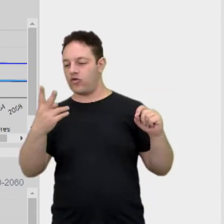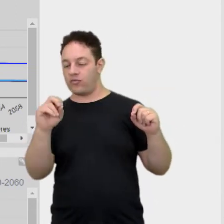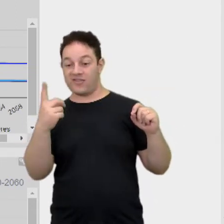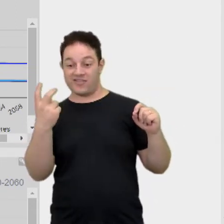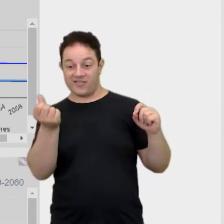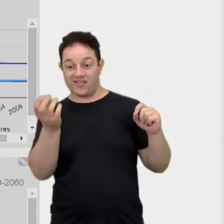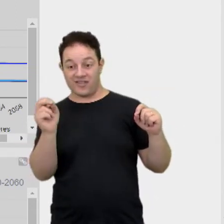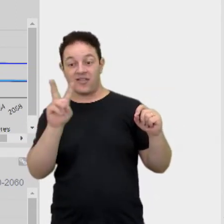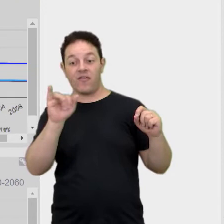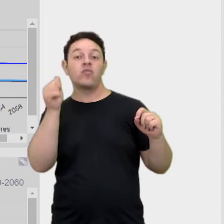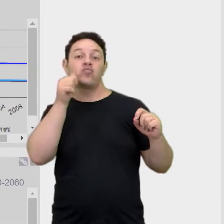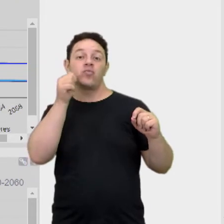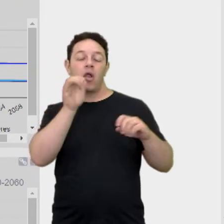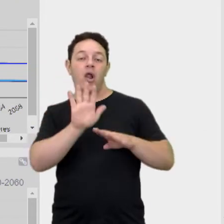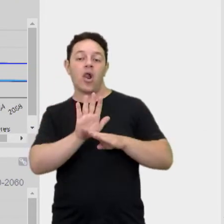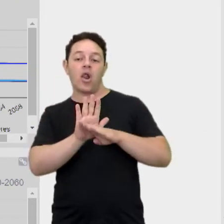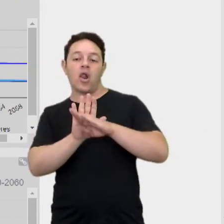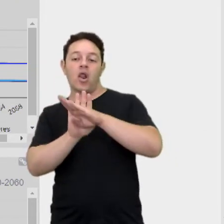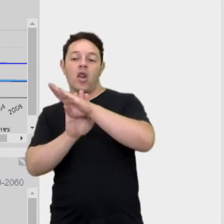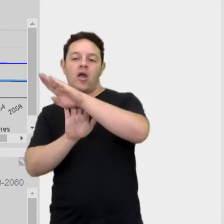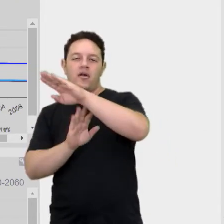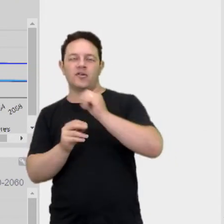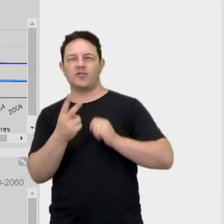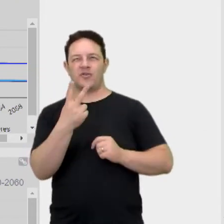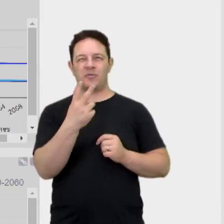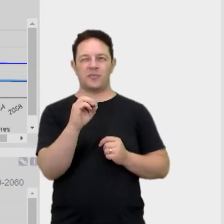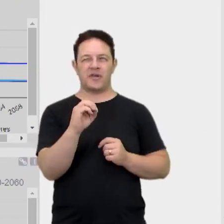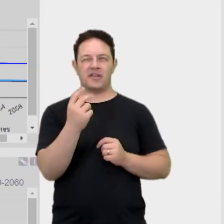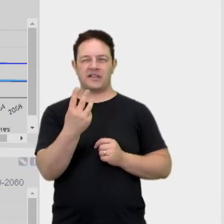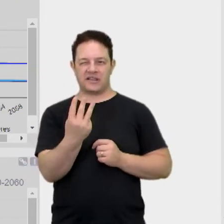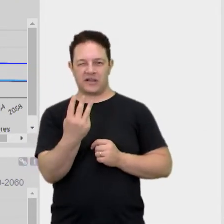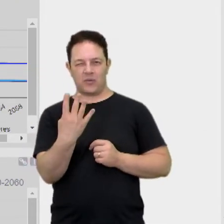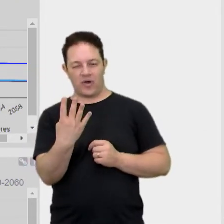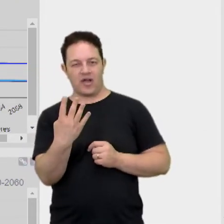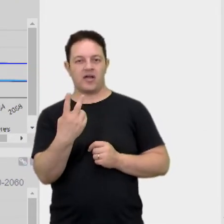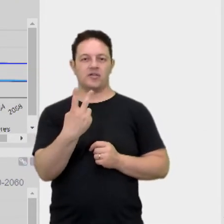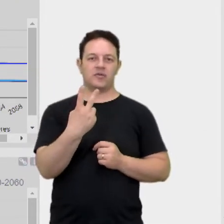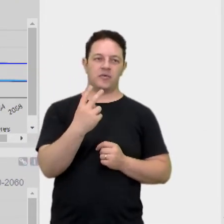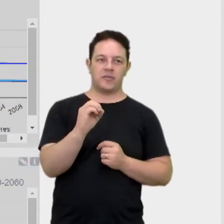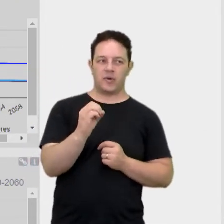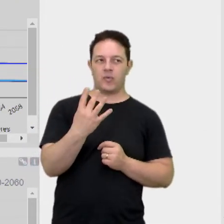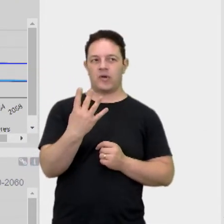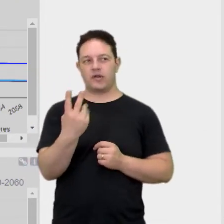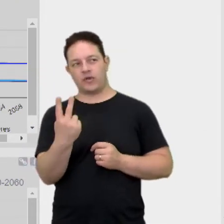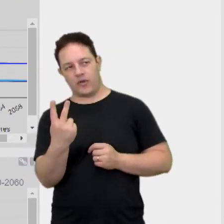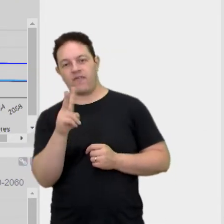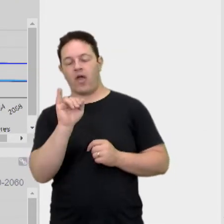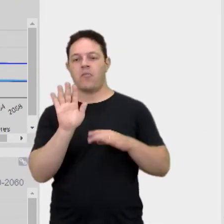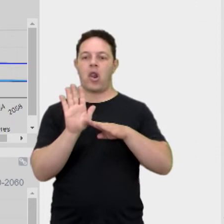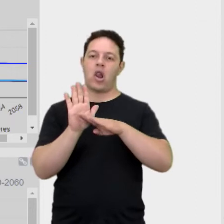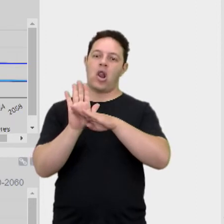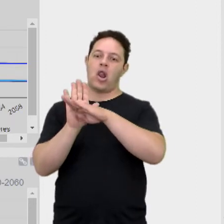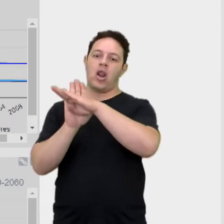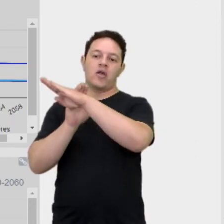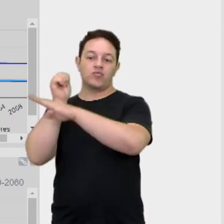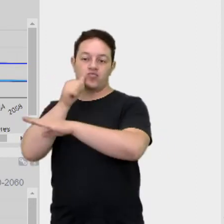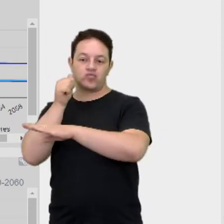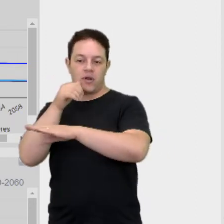aí em 2034, 2042 e começa a ter, né, um pequeno declive aí a partir